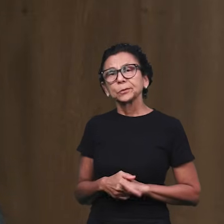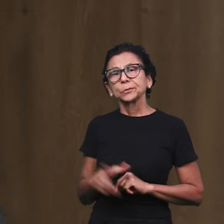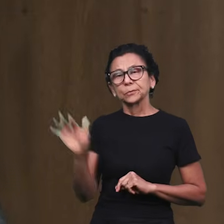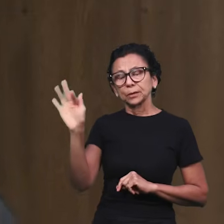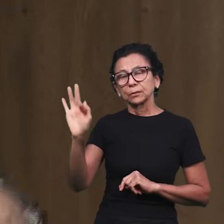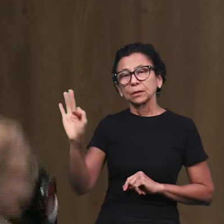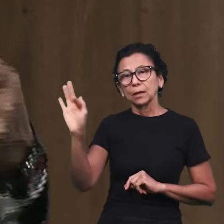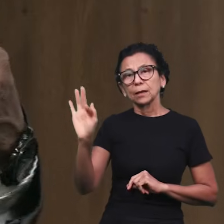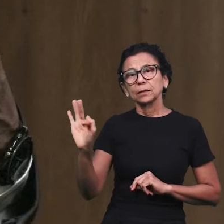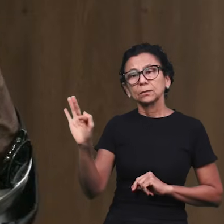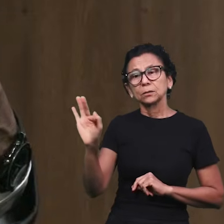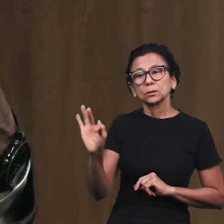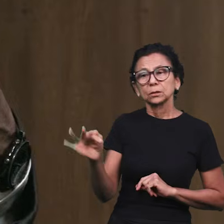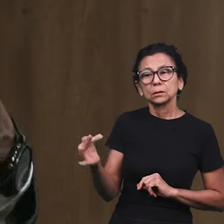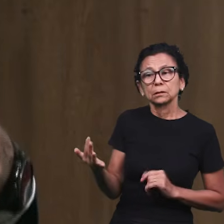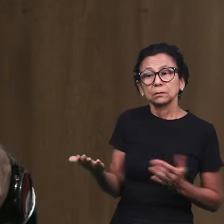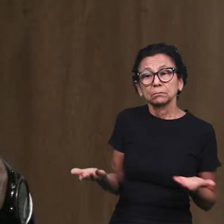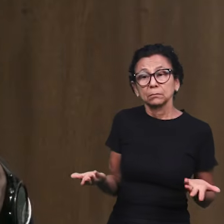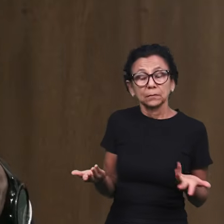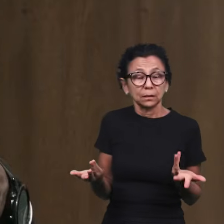e